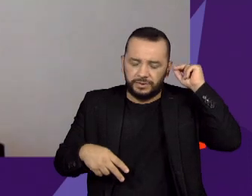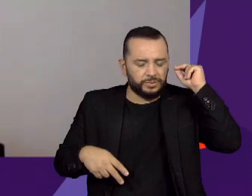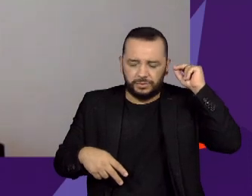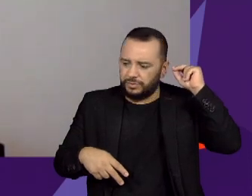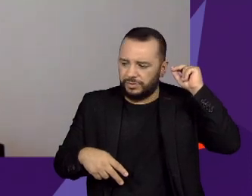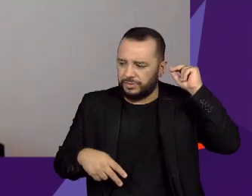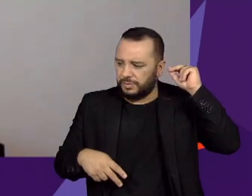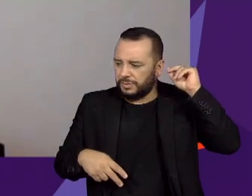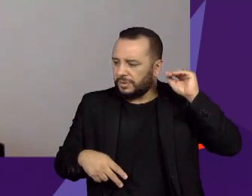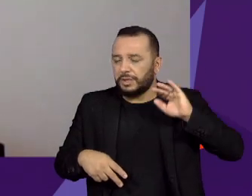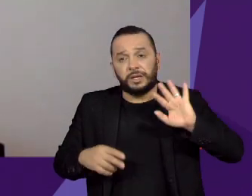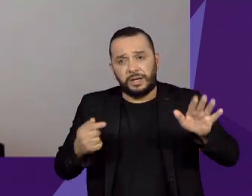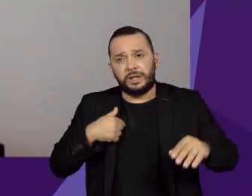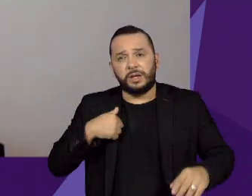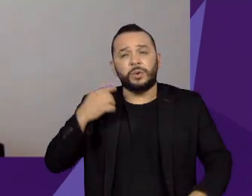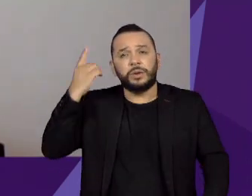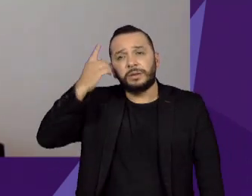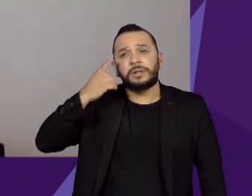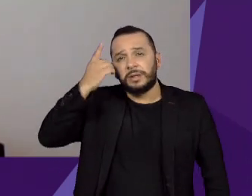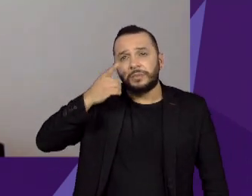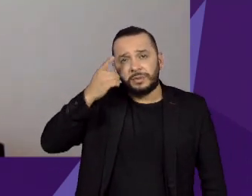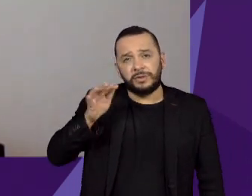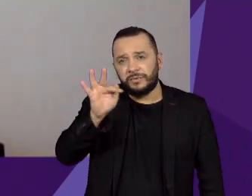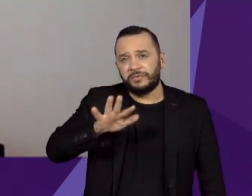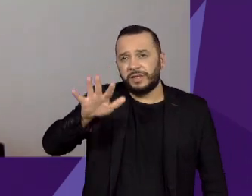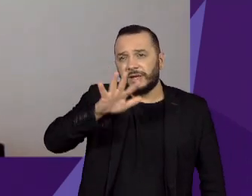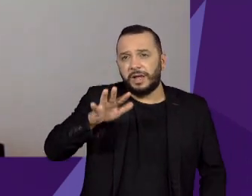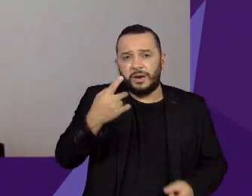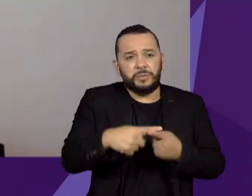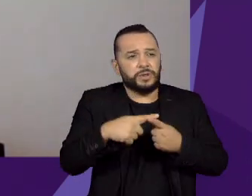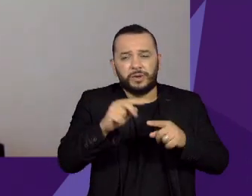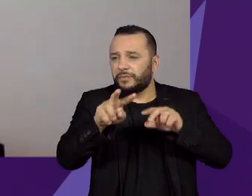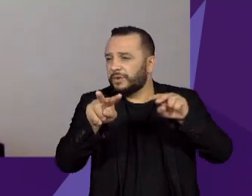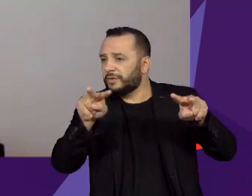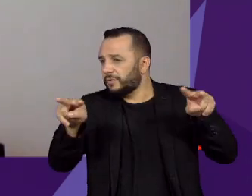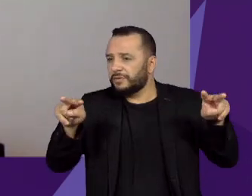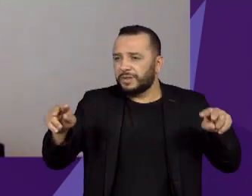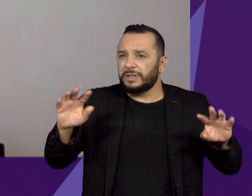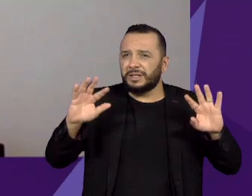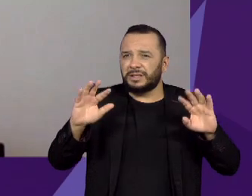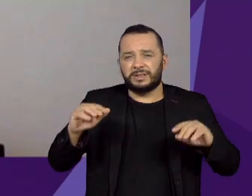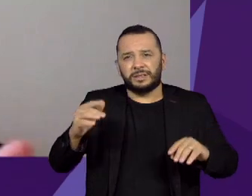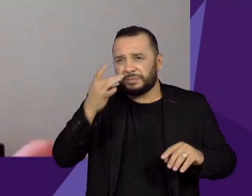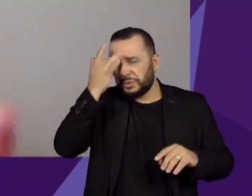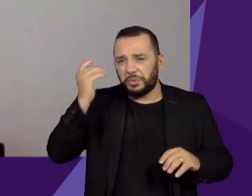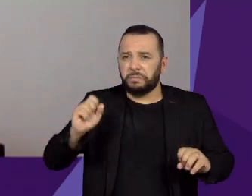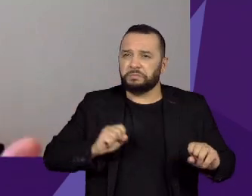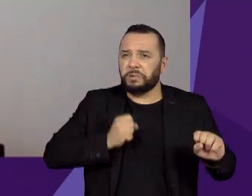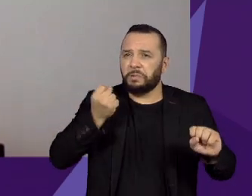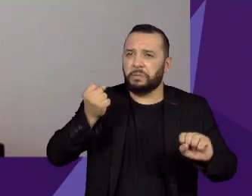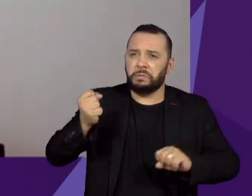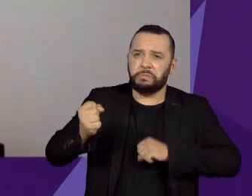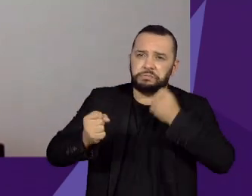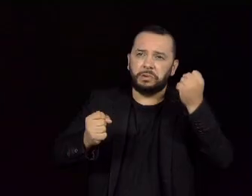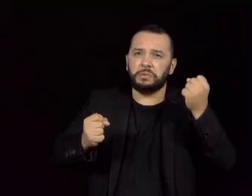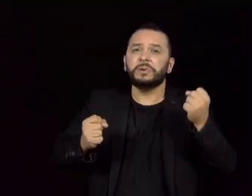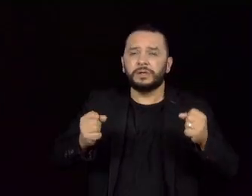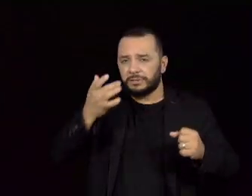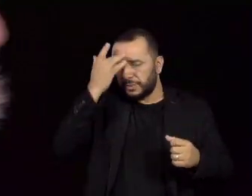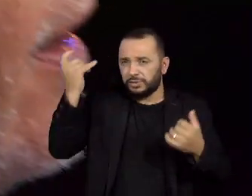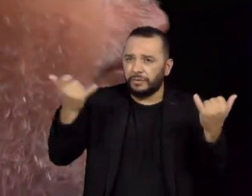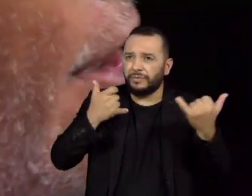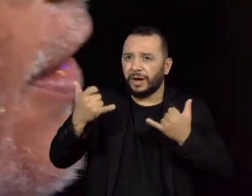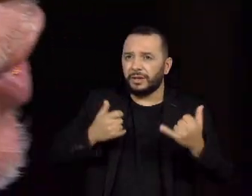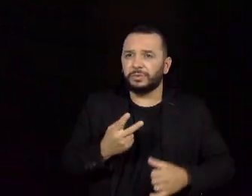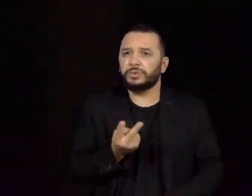A indignação me movimenta muito e eu estou vendo todo mundo muito indignado com esses dois. Isso eu vejo, eles falam muito para mim. Isso. Os Olha, eu não